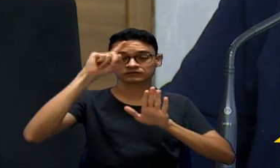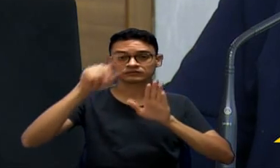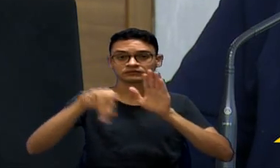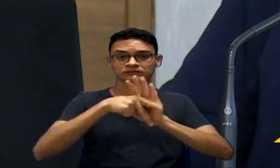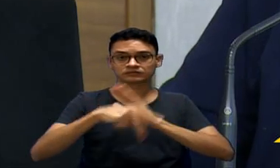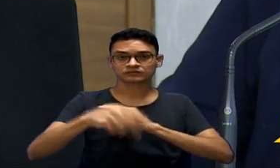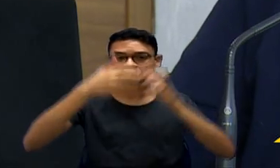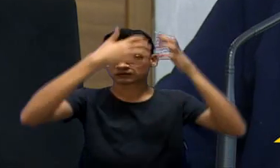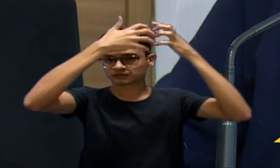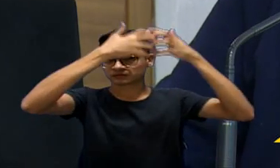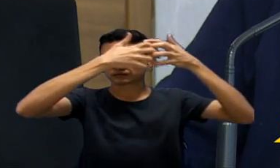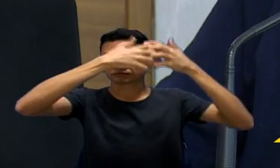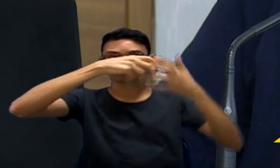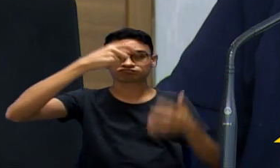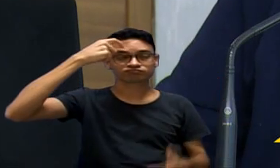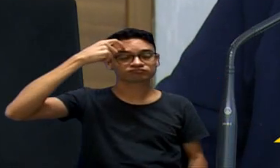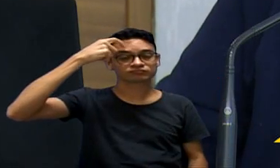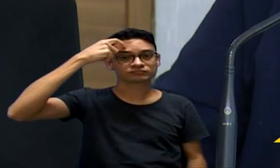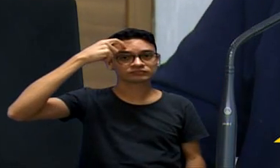da conscientização.